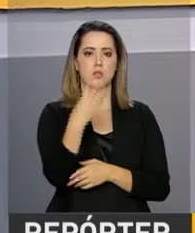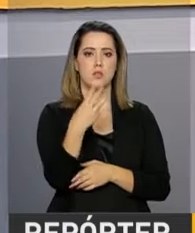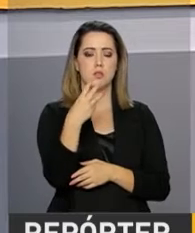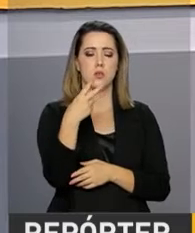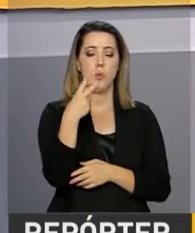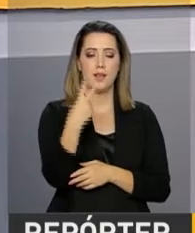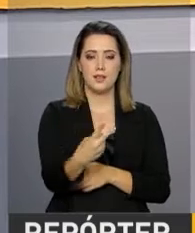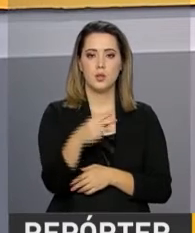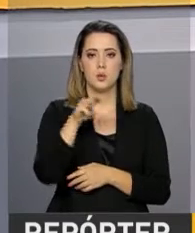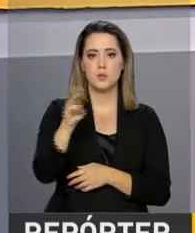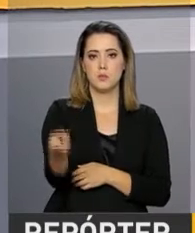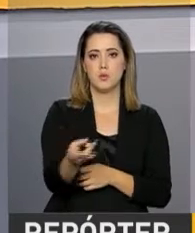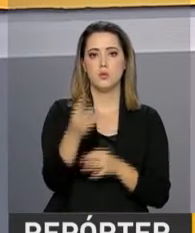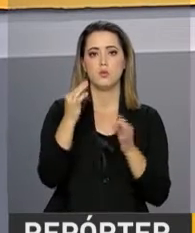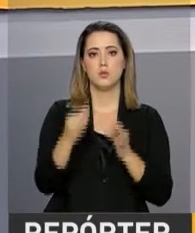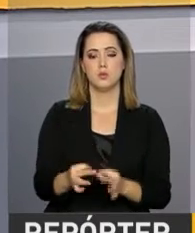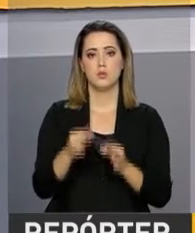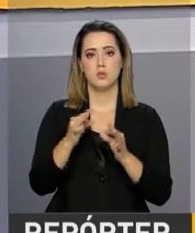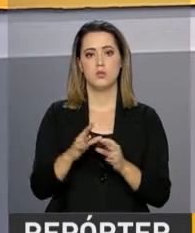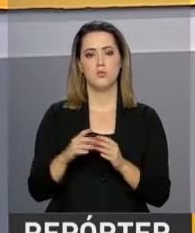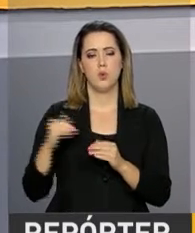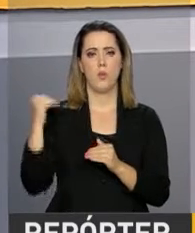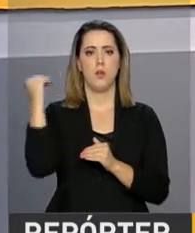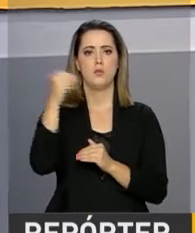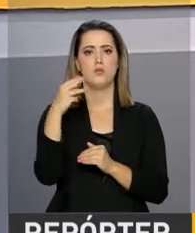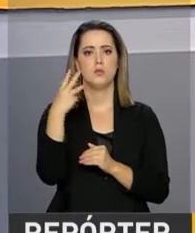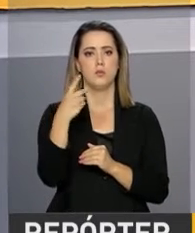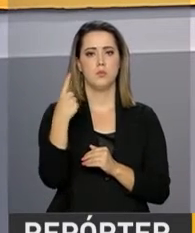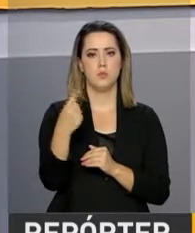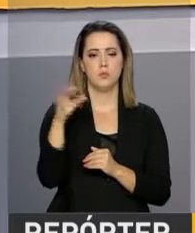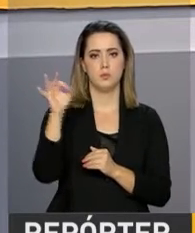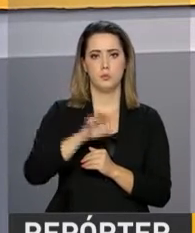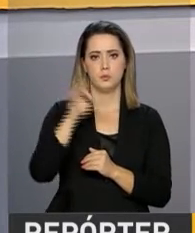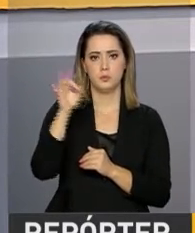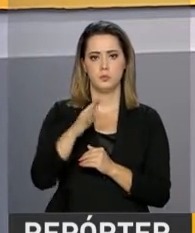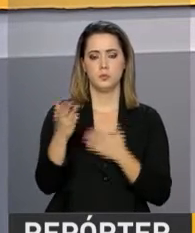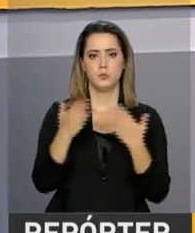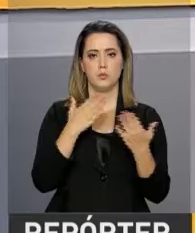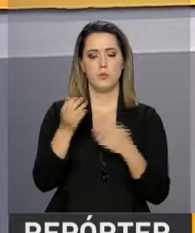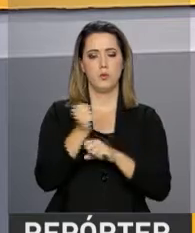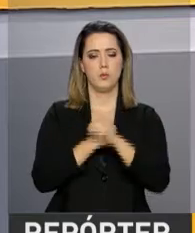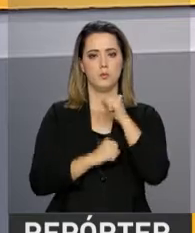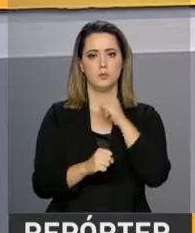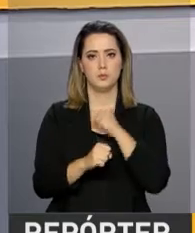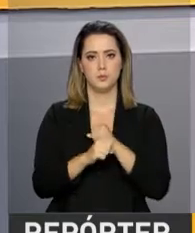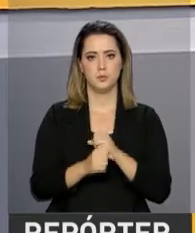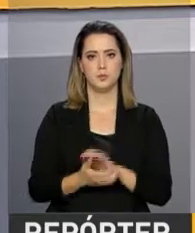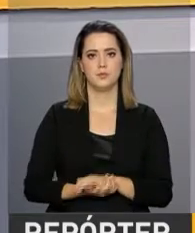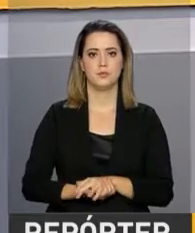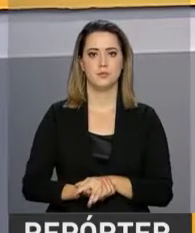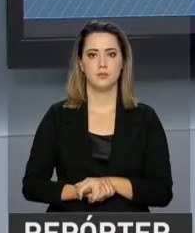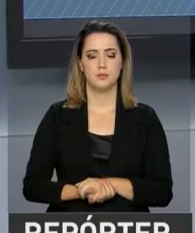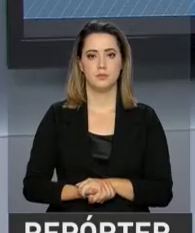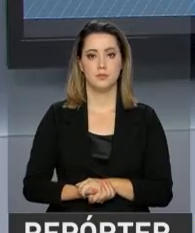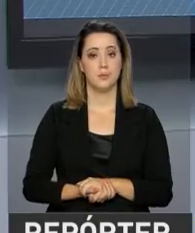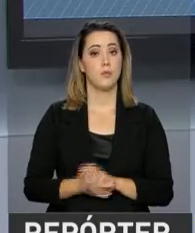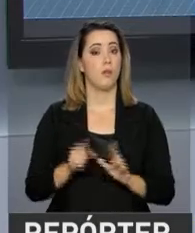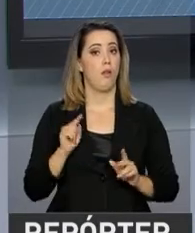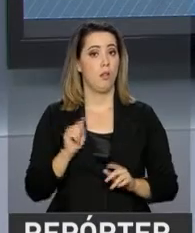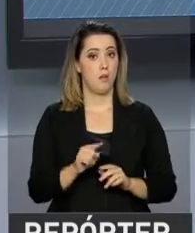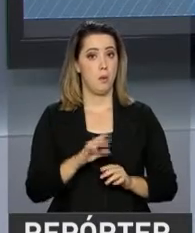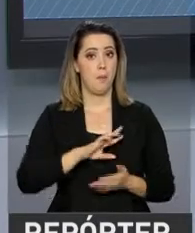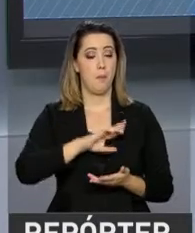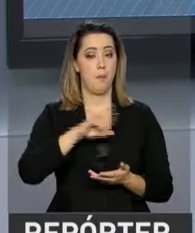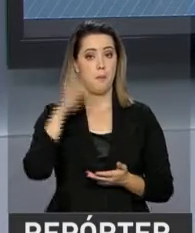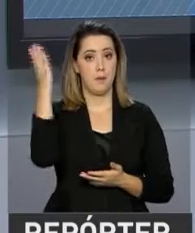242 milhões de toneladas com alta de 31 por cento em relação ao ano passado e em grande parte